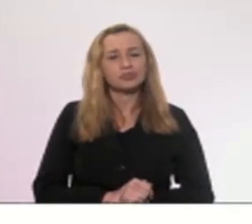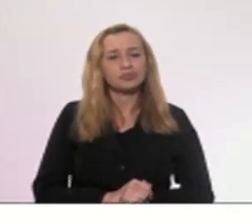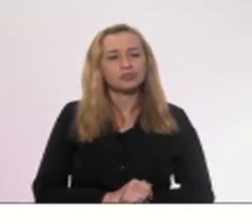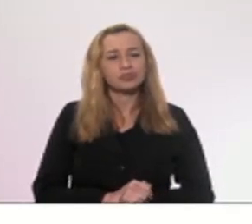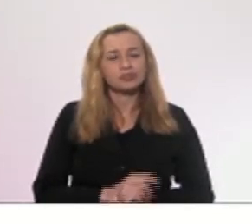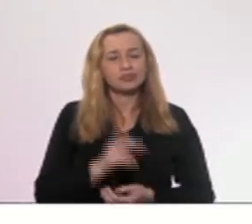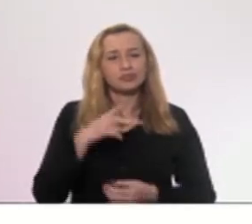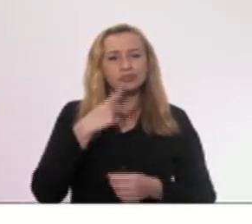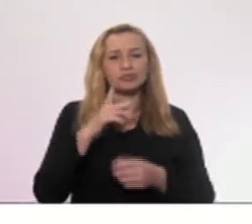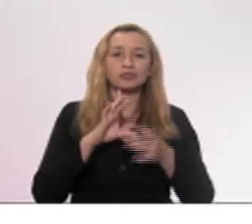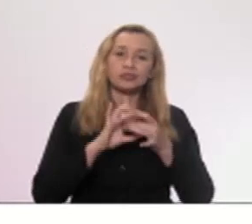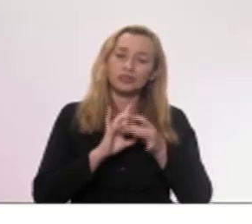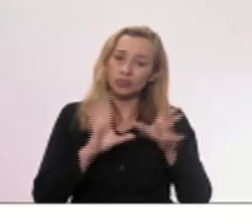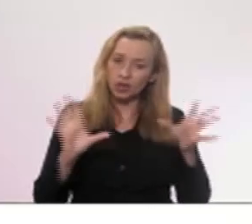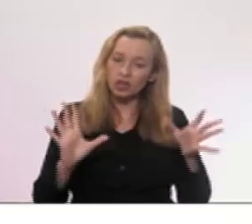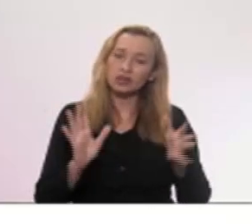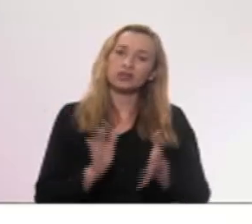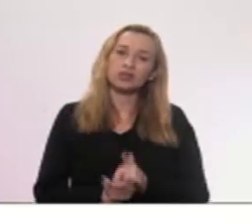a democracia